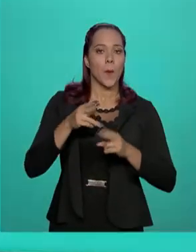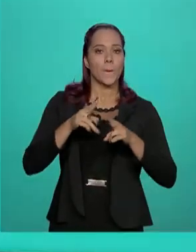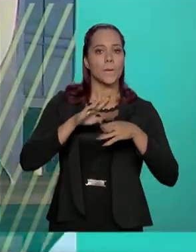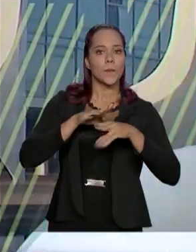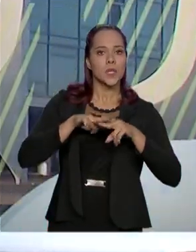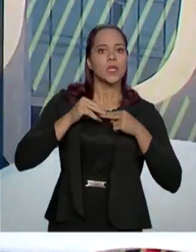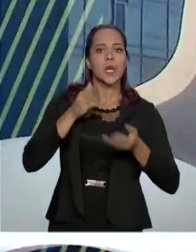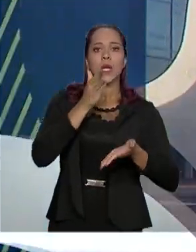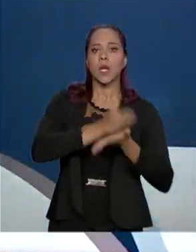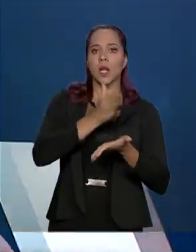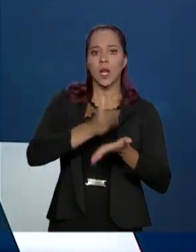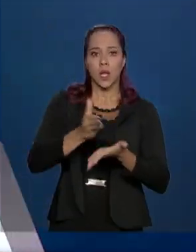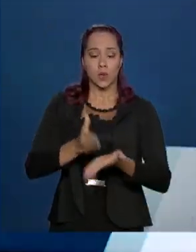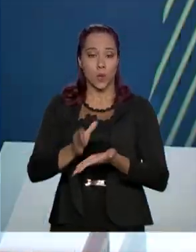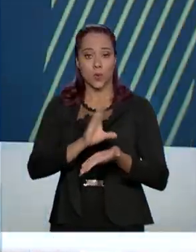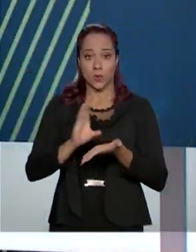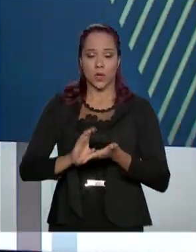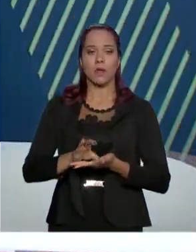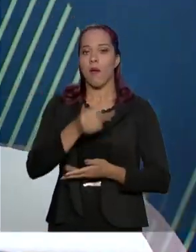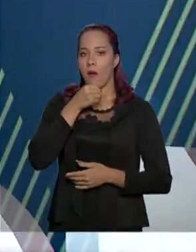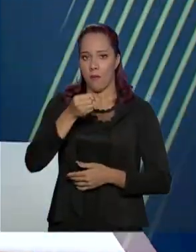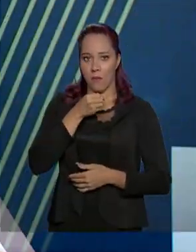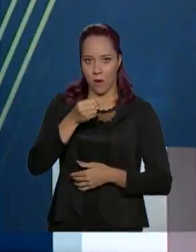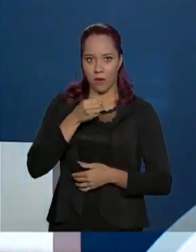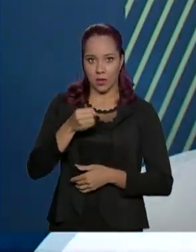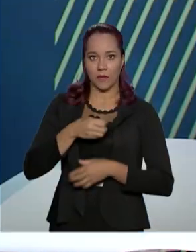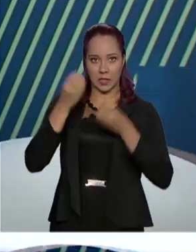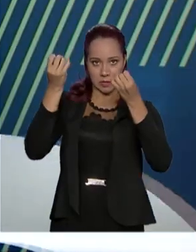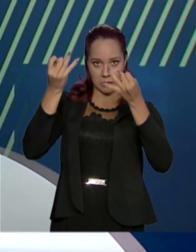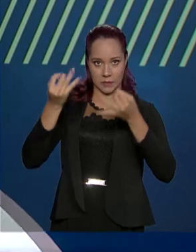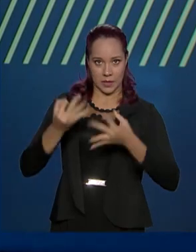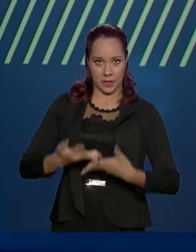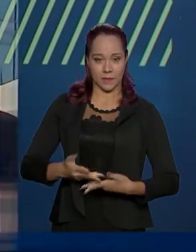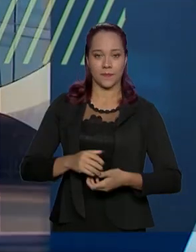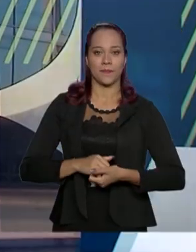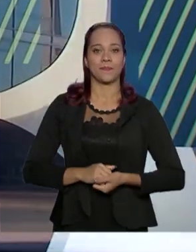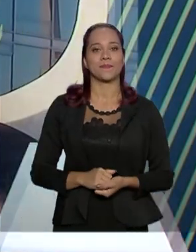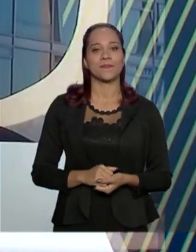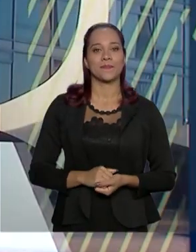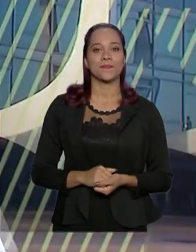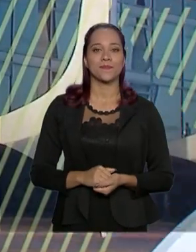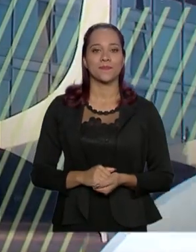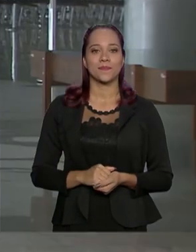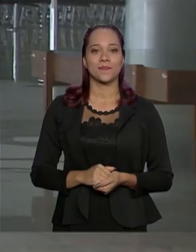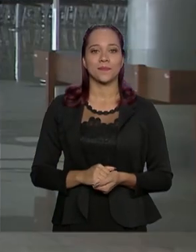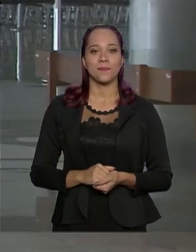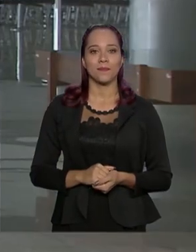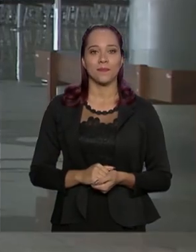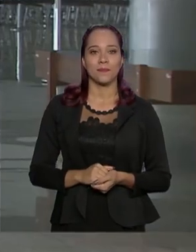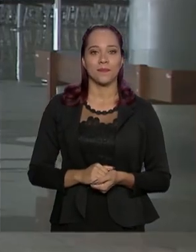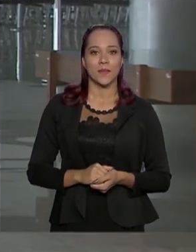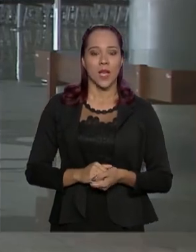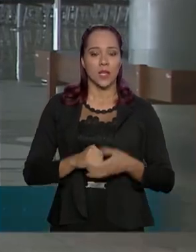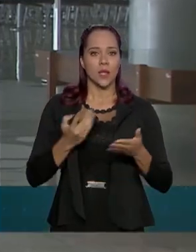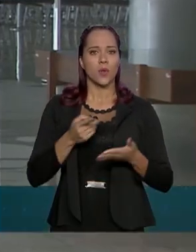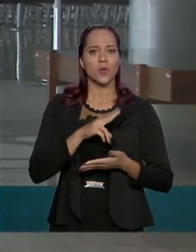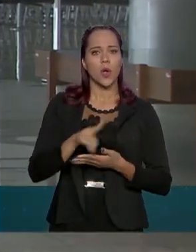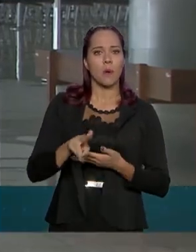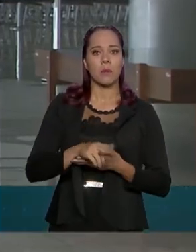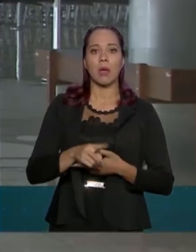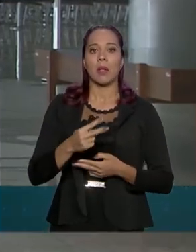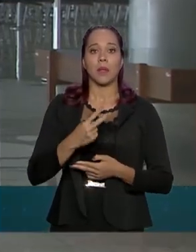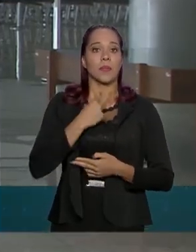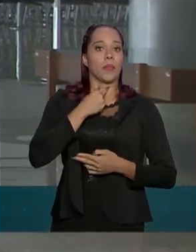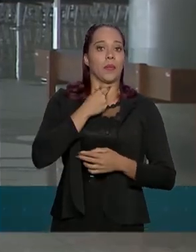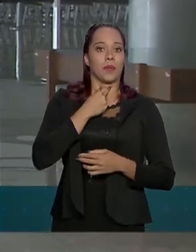de crédito consignado. A repórter Luciana Colares de Holanda tem as informações para a gente. O chamado Não